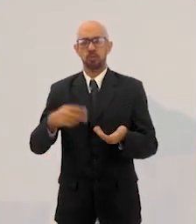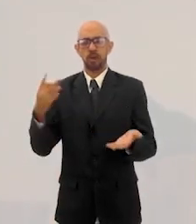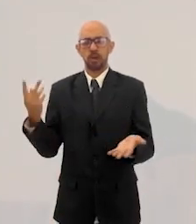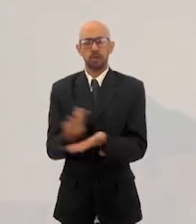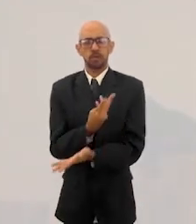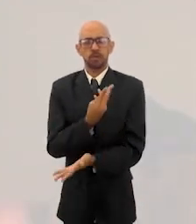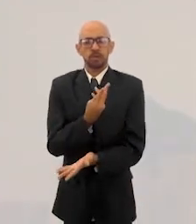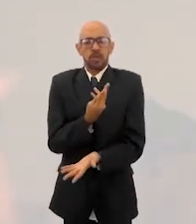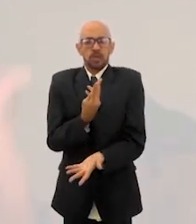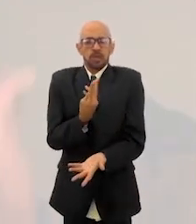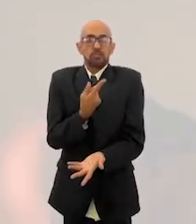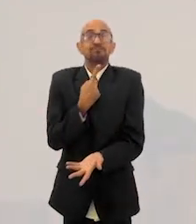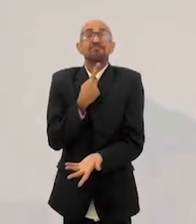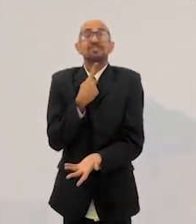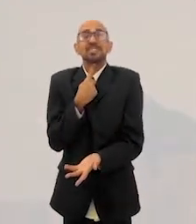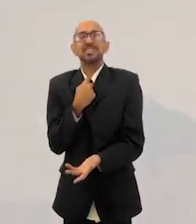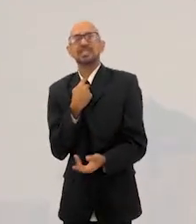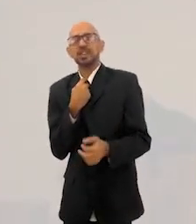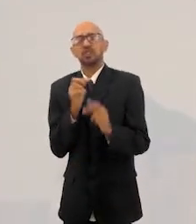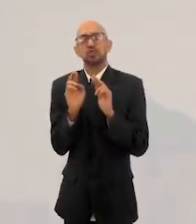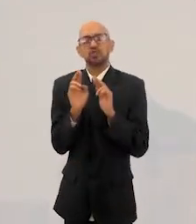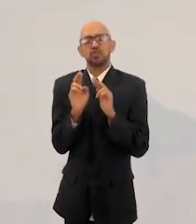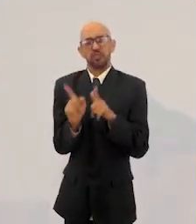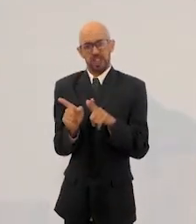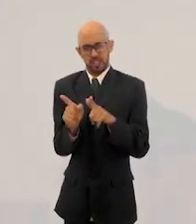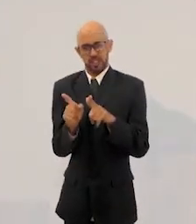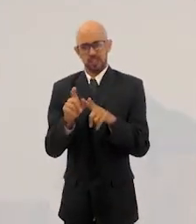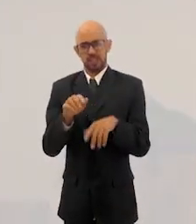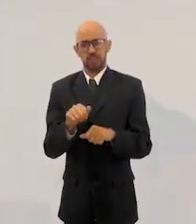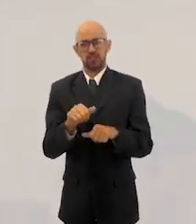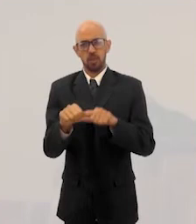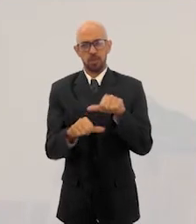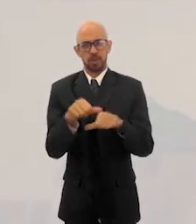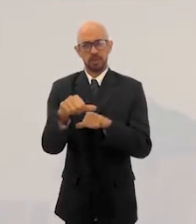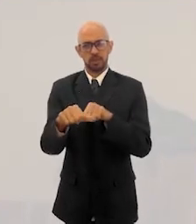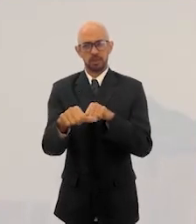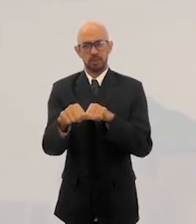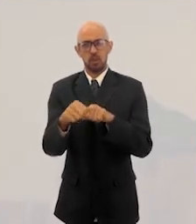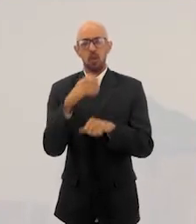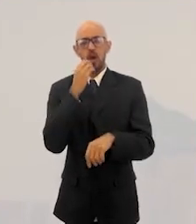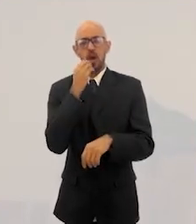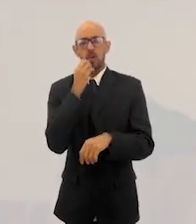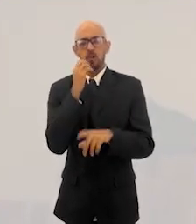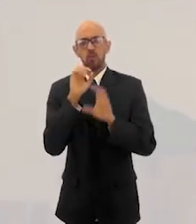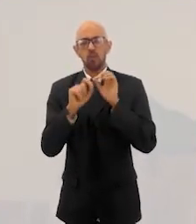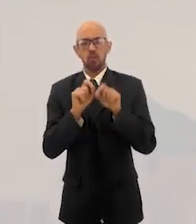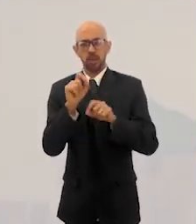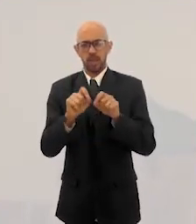realizar os desejos dela de forma limpa. E foi uma transição, óbvio, para uma criança